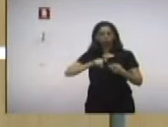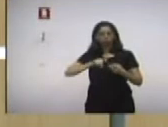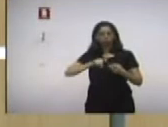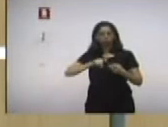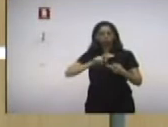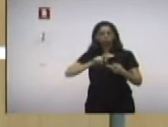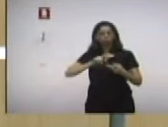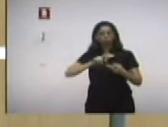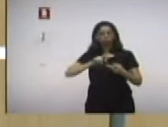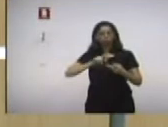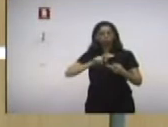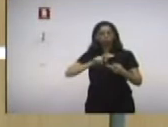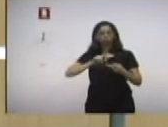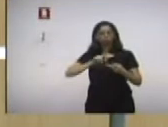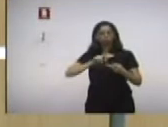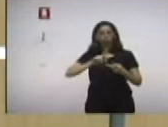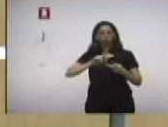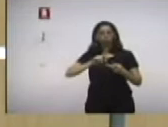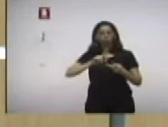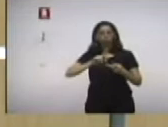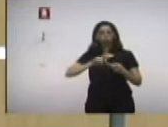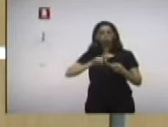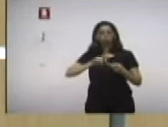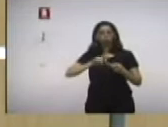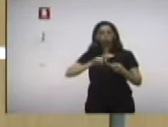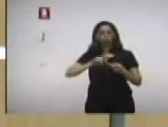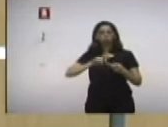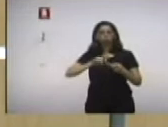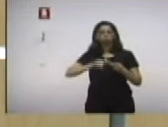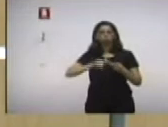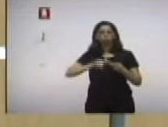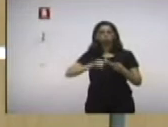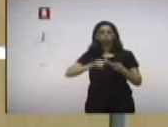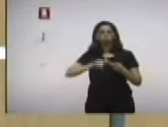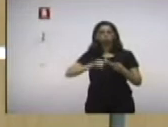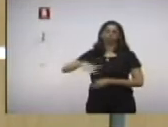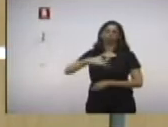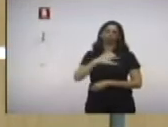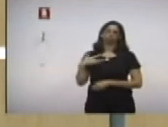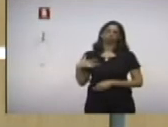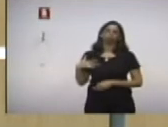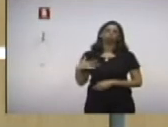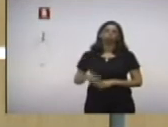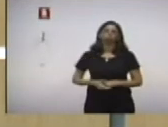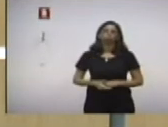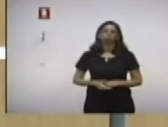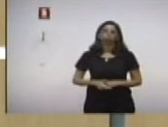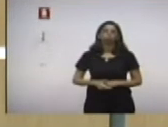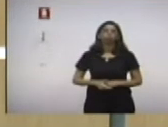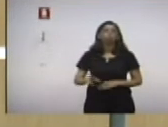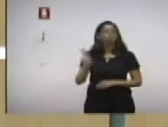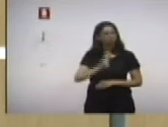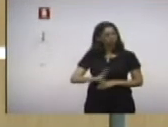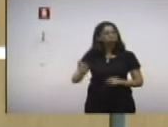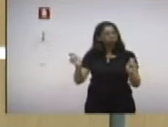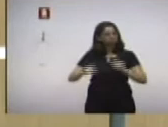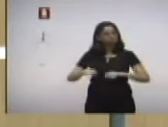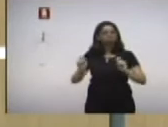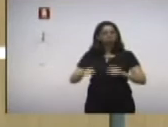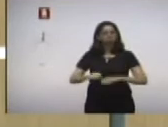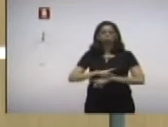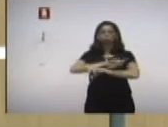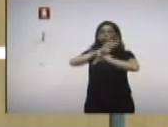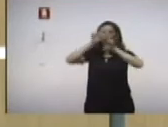a gente não pode abrir mão né de uma de um valor desse para nossa saúde porque ele pode ser usado para